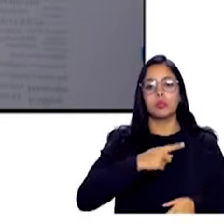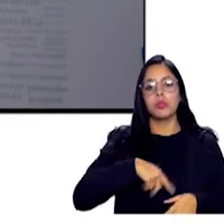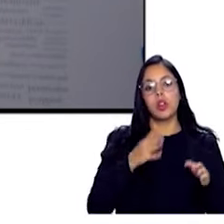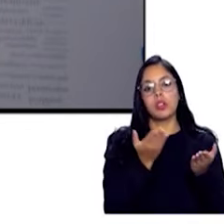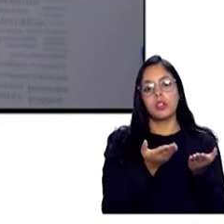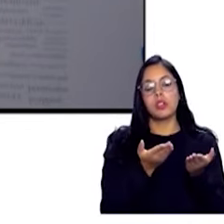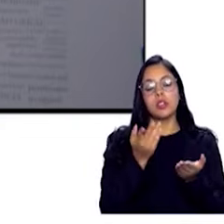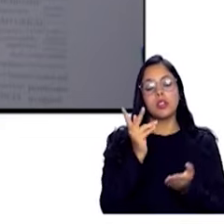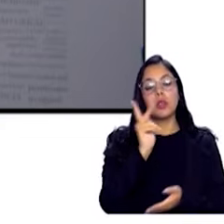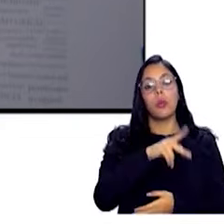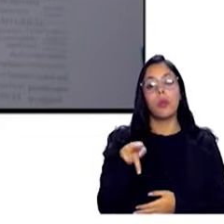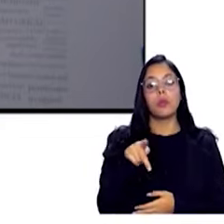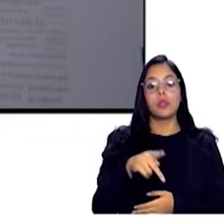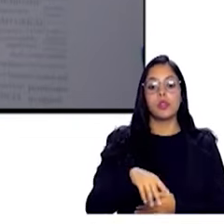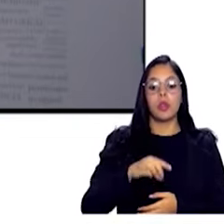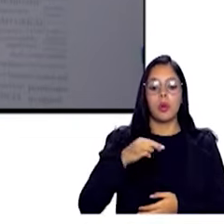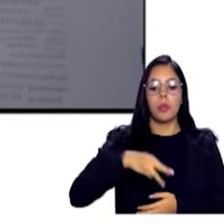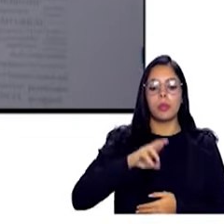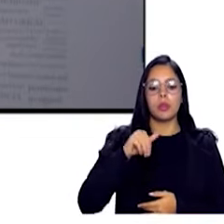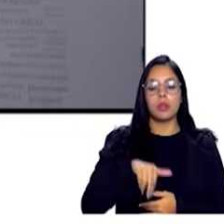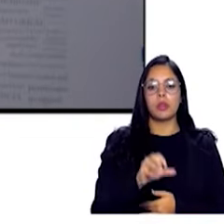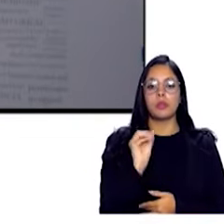Dr Marinoni